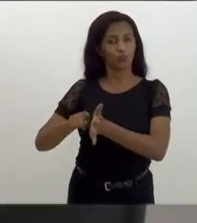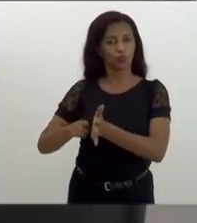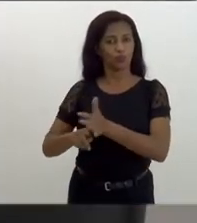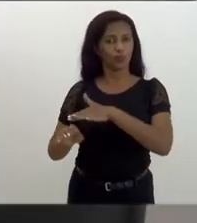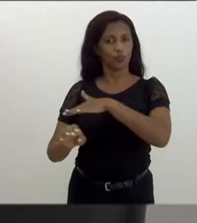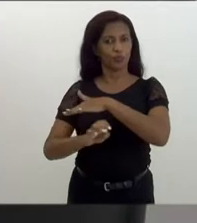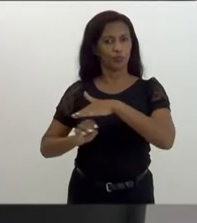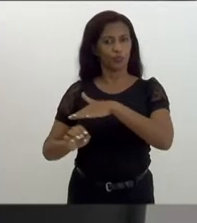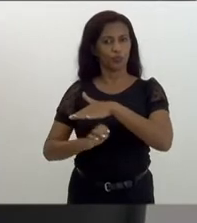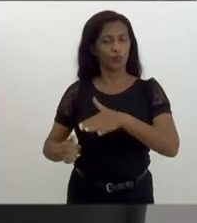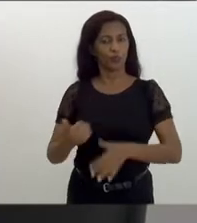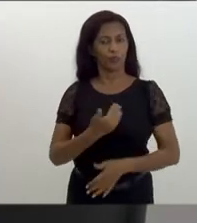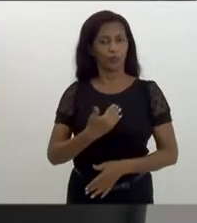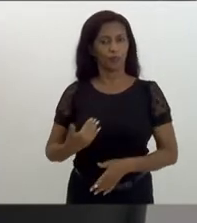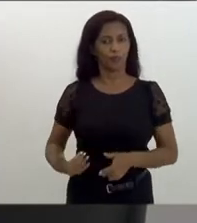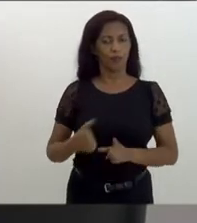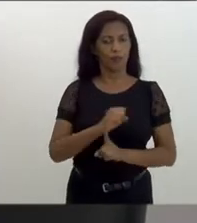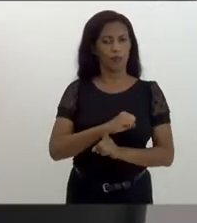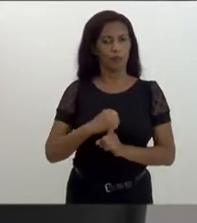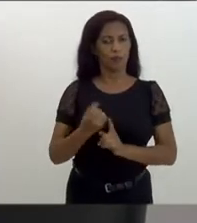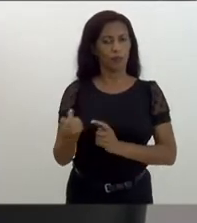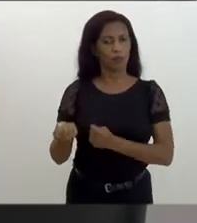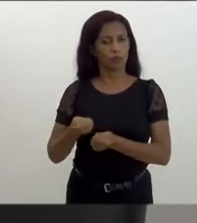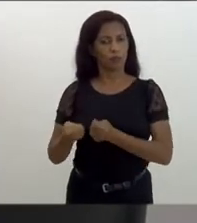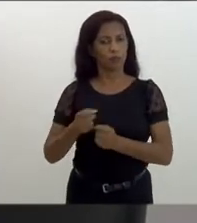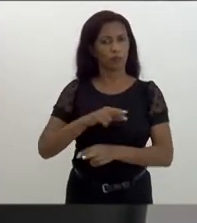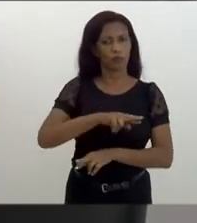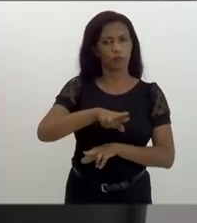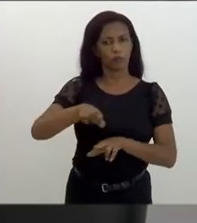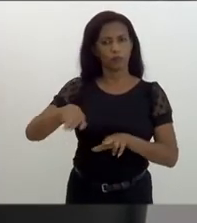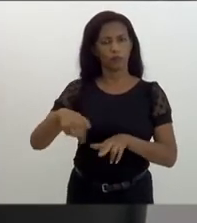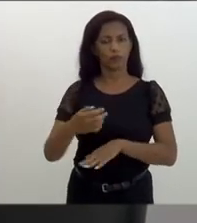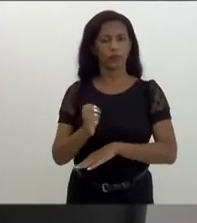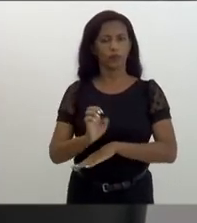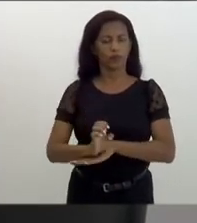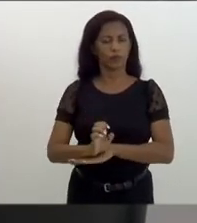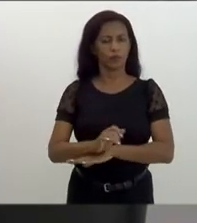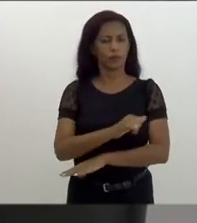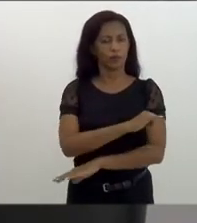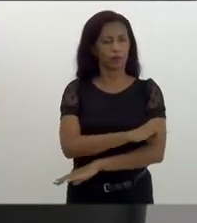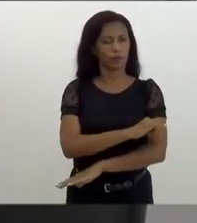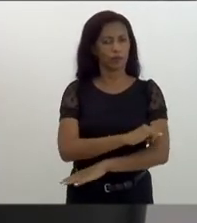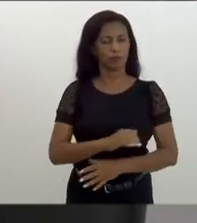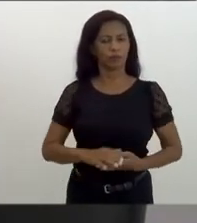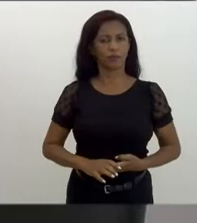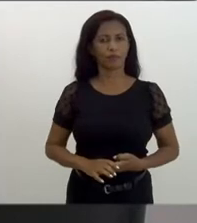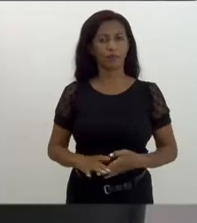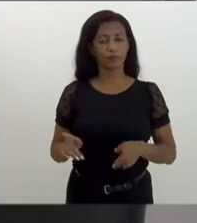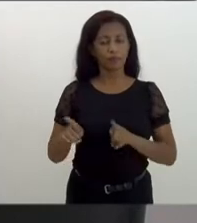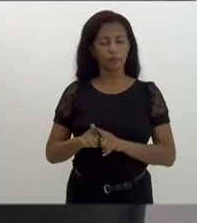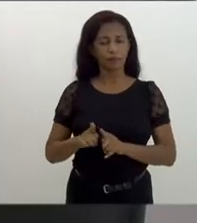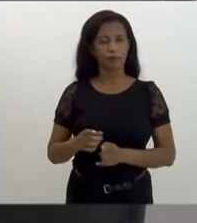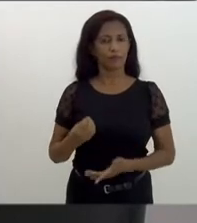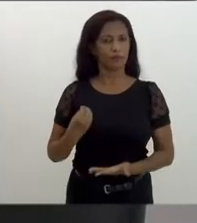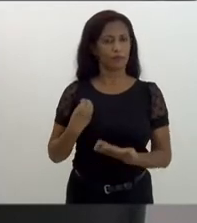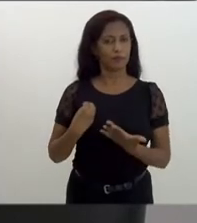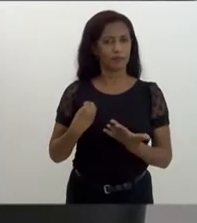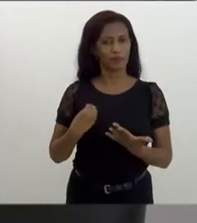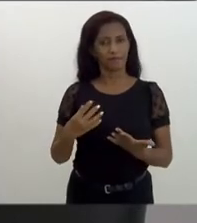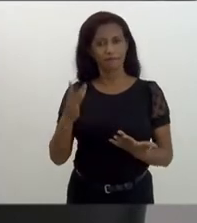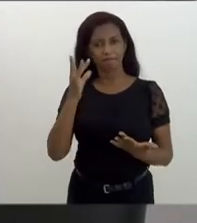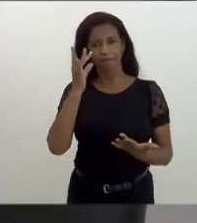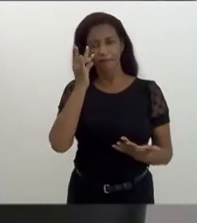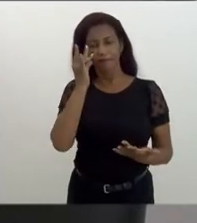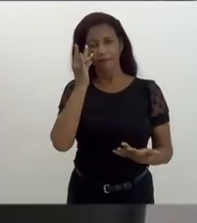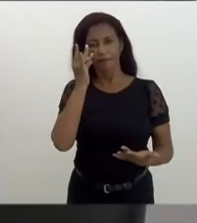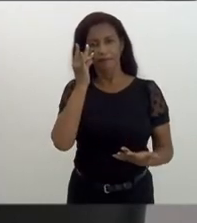empresas públicas e sociedades de economia mista do Estado do Rio de Janeiro e contando com a presença dos Senhores